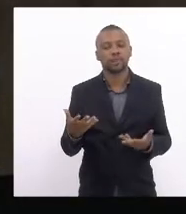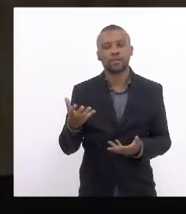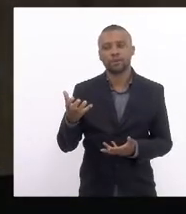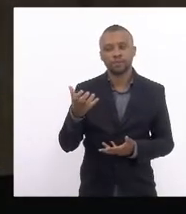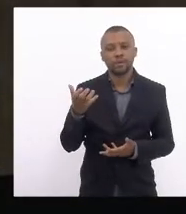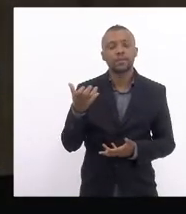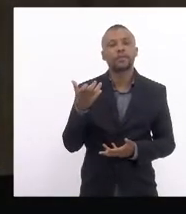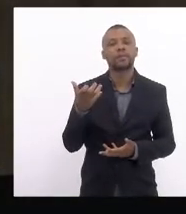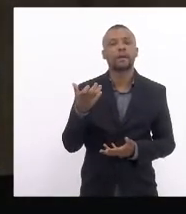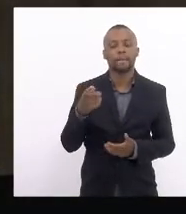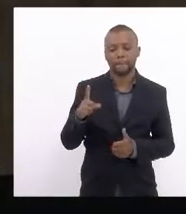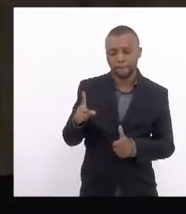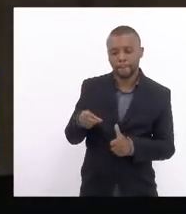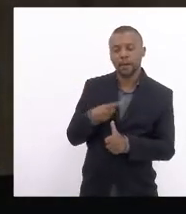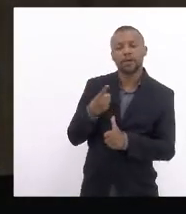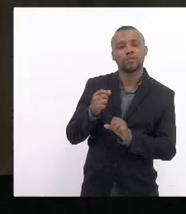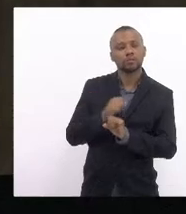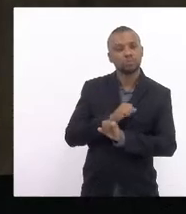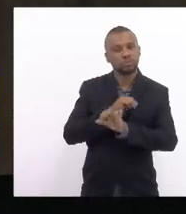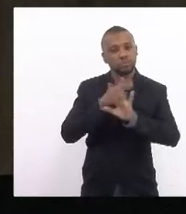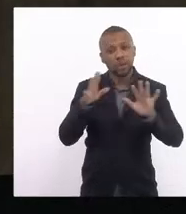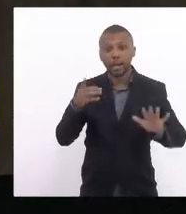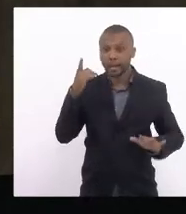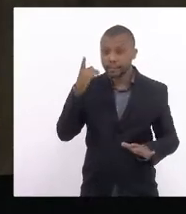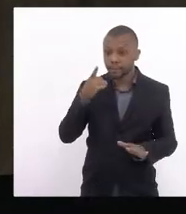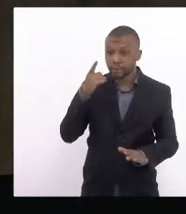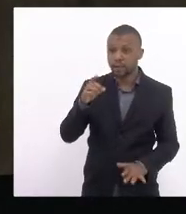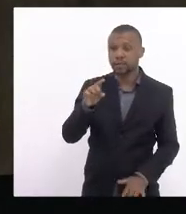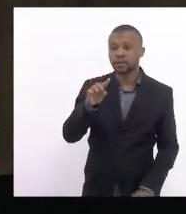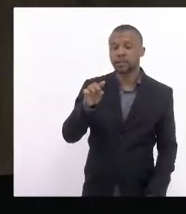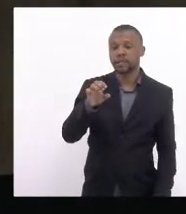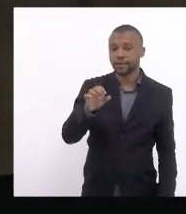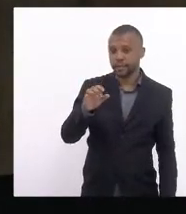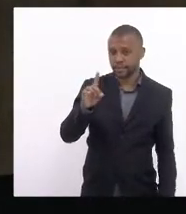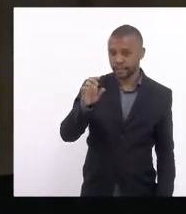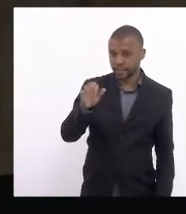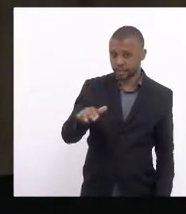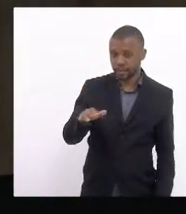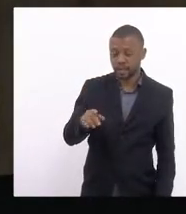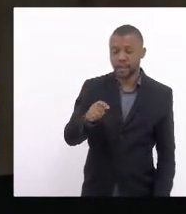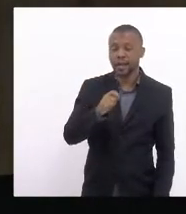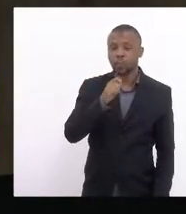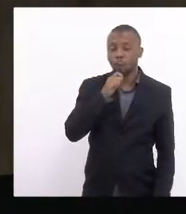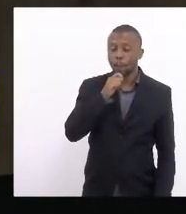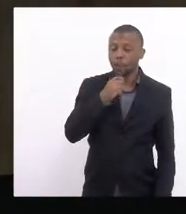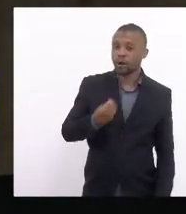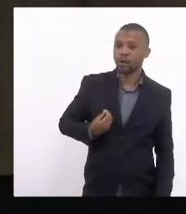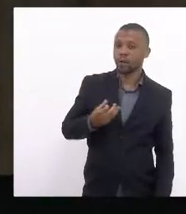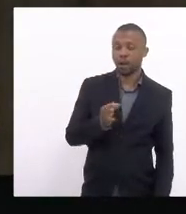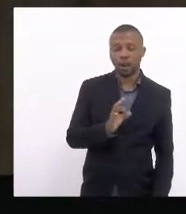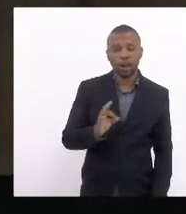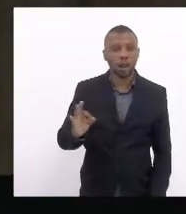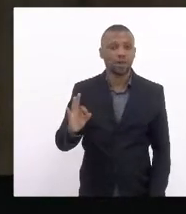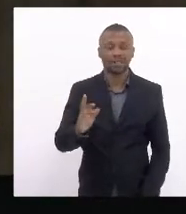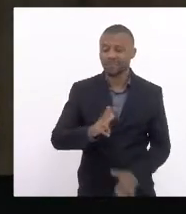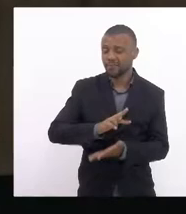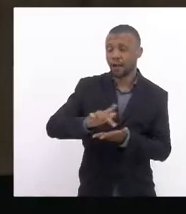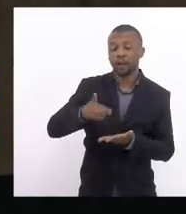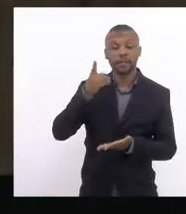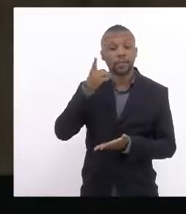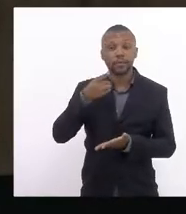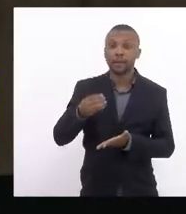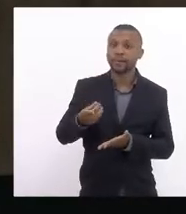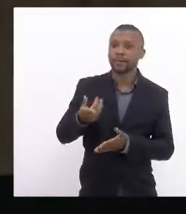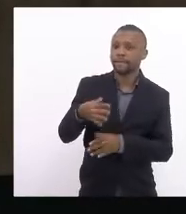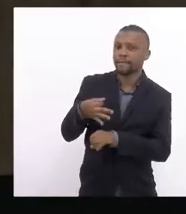primeiro, esclarecer que a deputada Zeidan não está aqui conosco. Não só ela, como vários outros deputados. Dizer